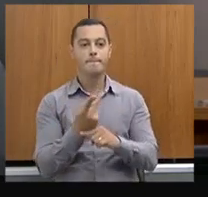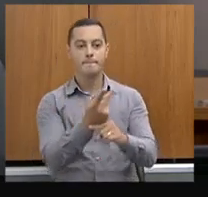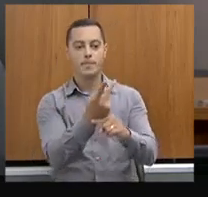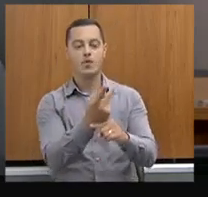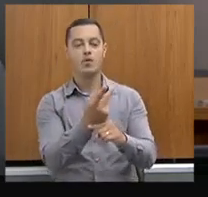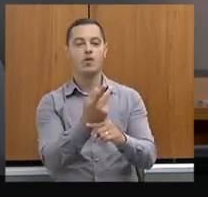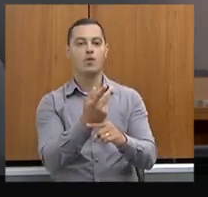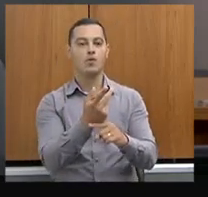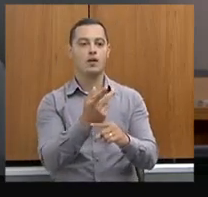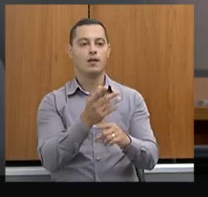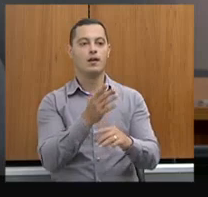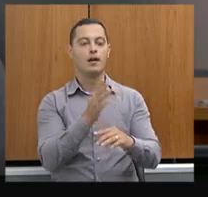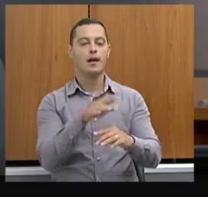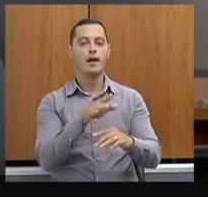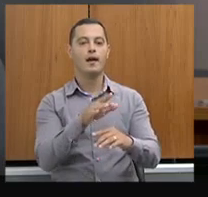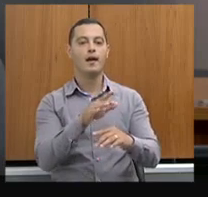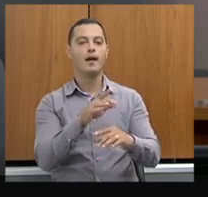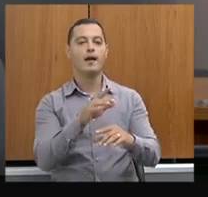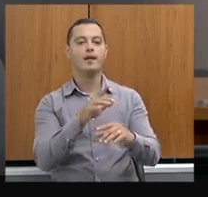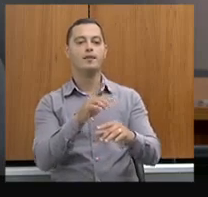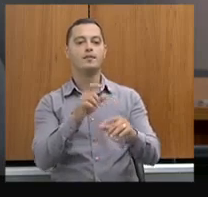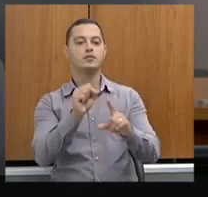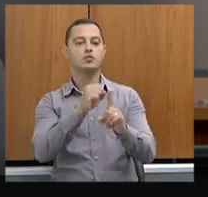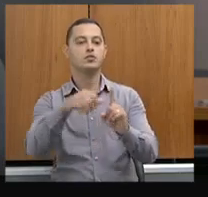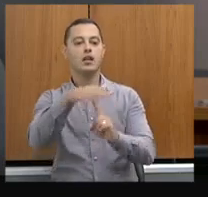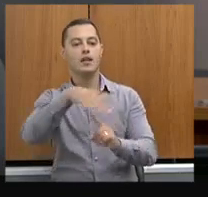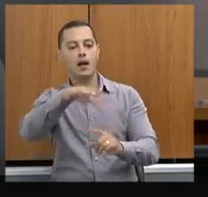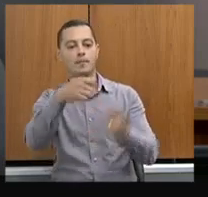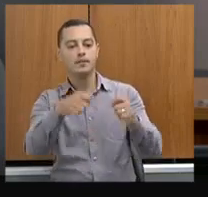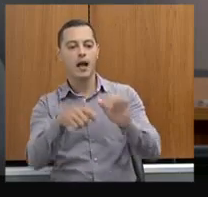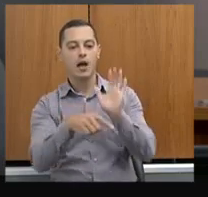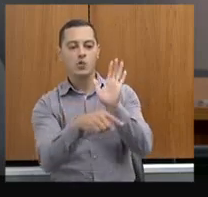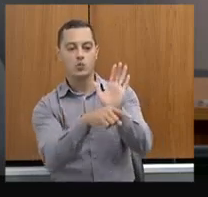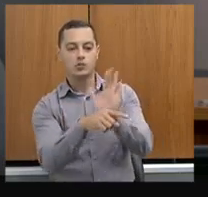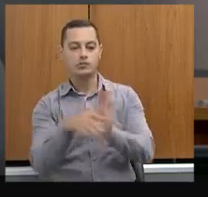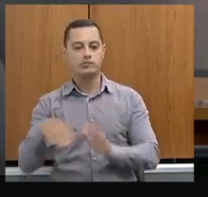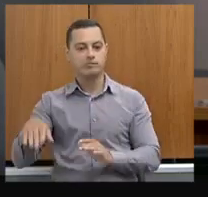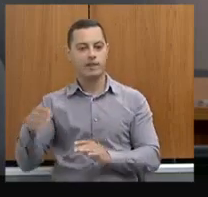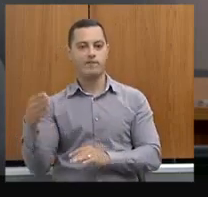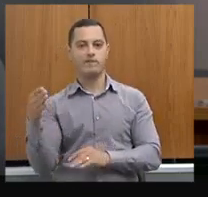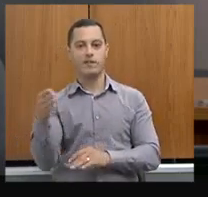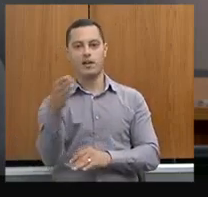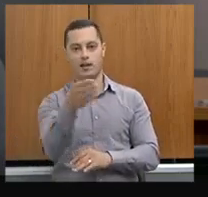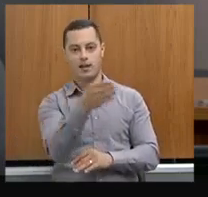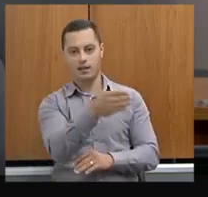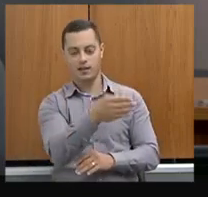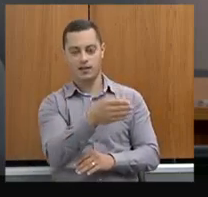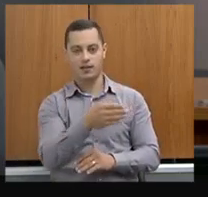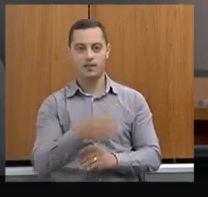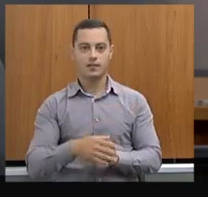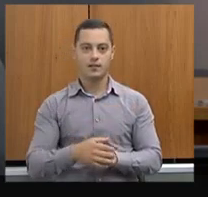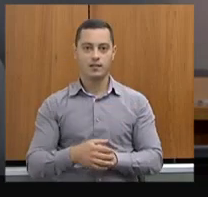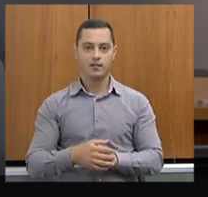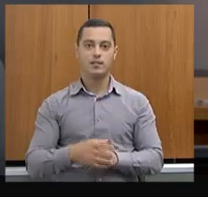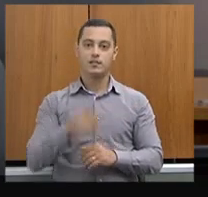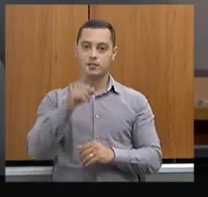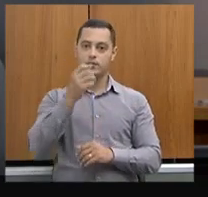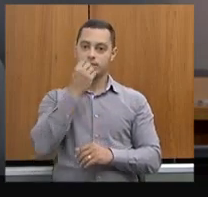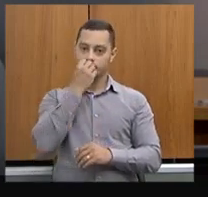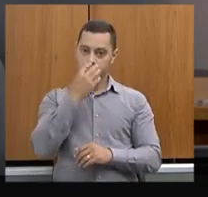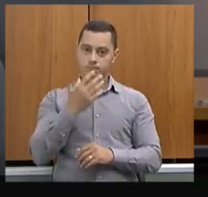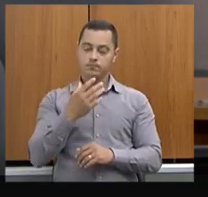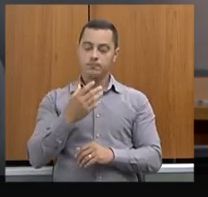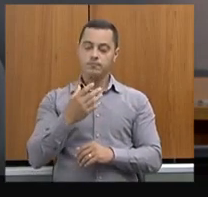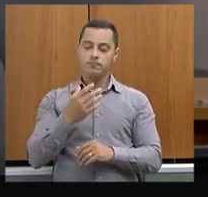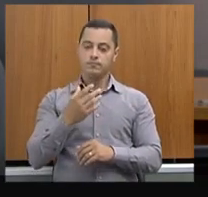atendimentos à sociedade esse retorno do PSOL BM ele aconteceu após